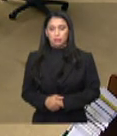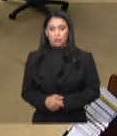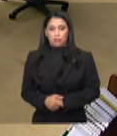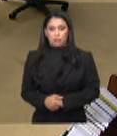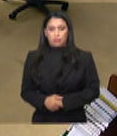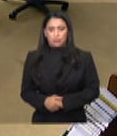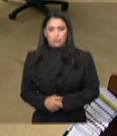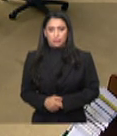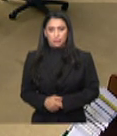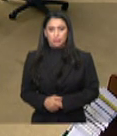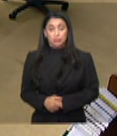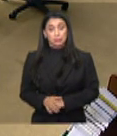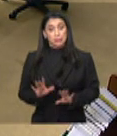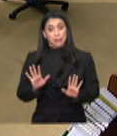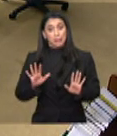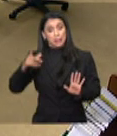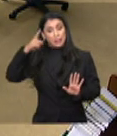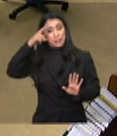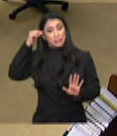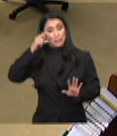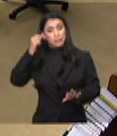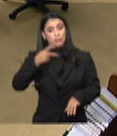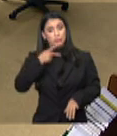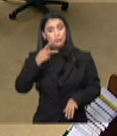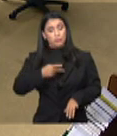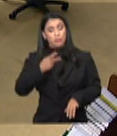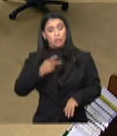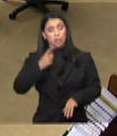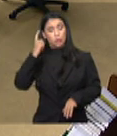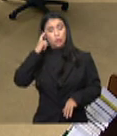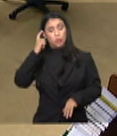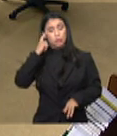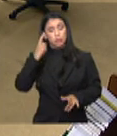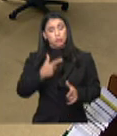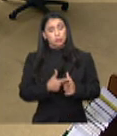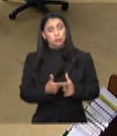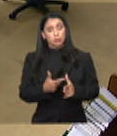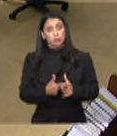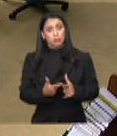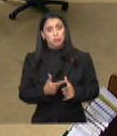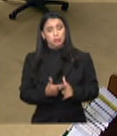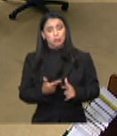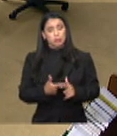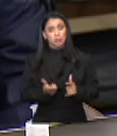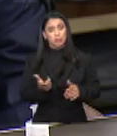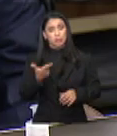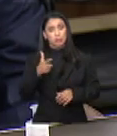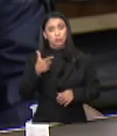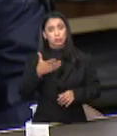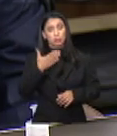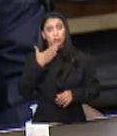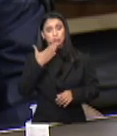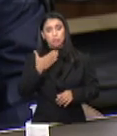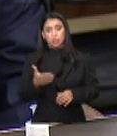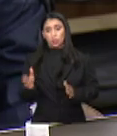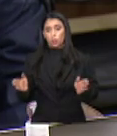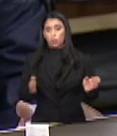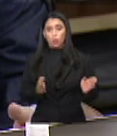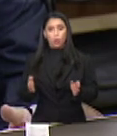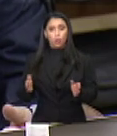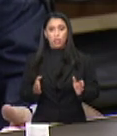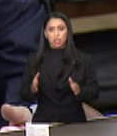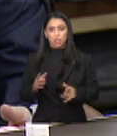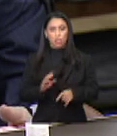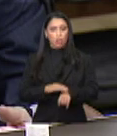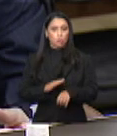acho que o problemático aqui é que, sem pedido expresso... Ministro Luiz Roberto Barroso. Momento, acaba podendo pedir a qualquer tempo.